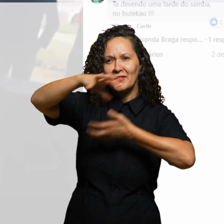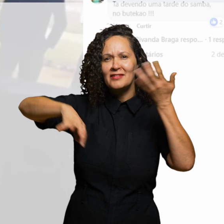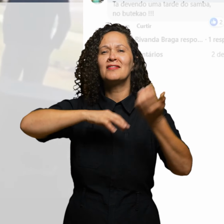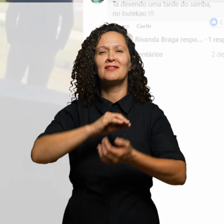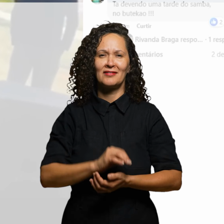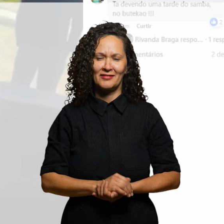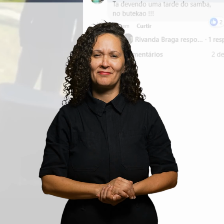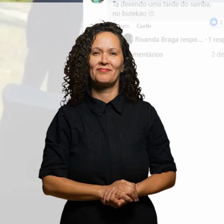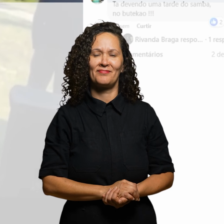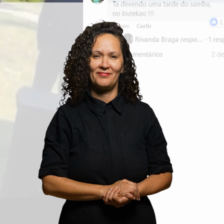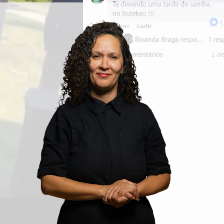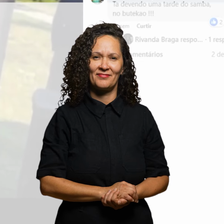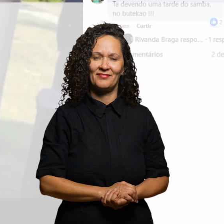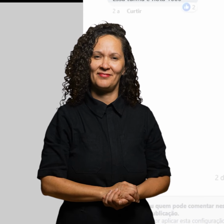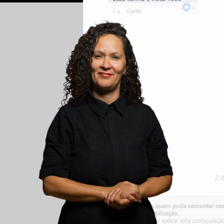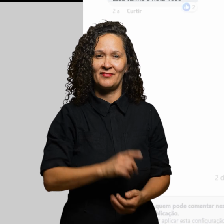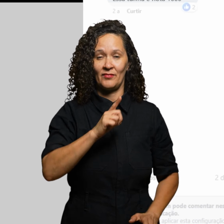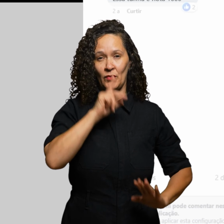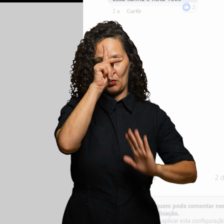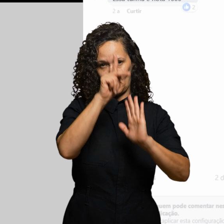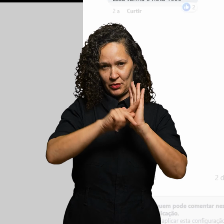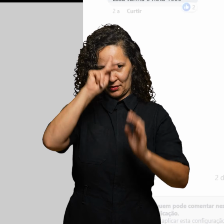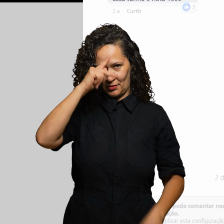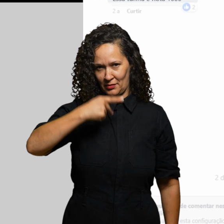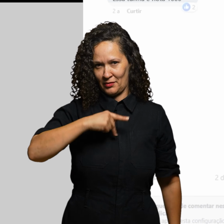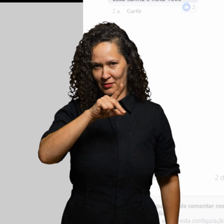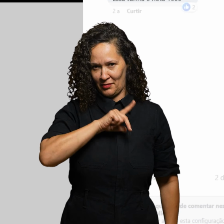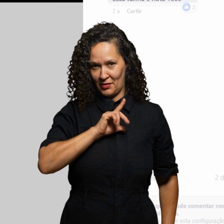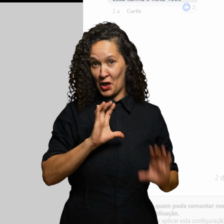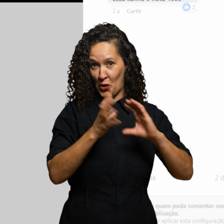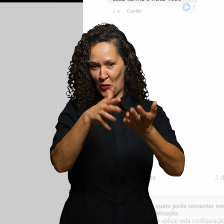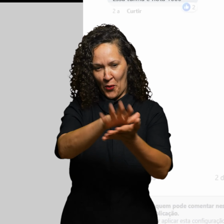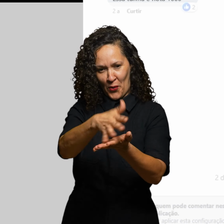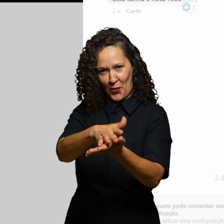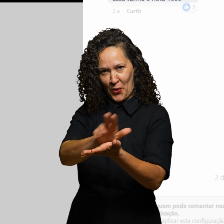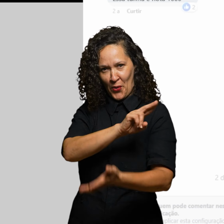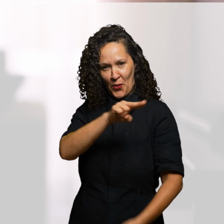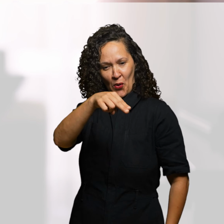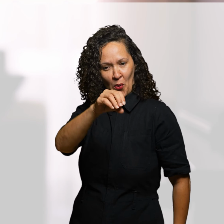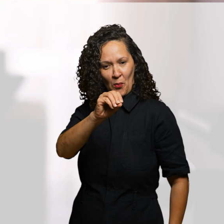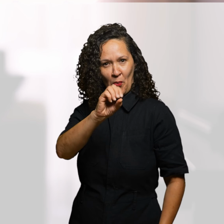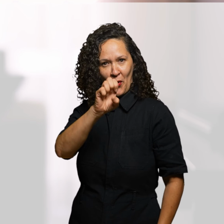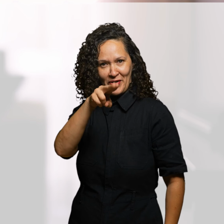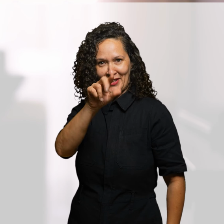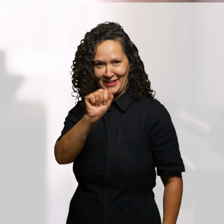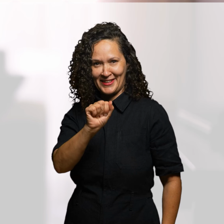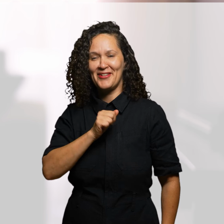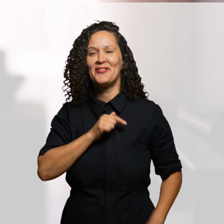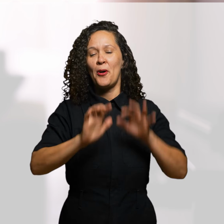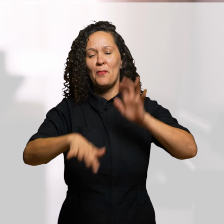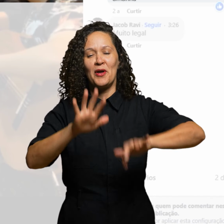tocando com um grupo musical. Tem um projeto pessoal, que é um grupo de samba, chamado Grupo Nocego. Onde lá eu toco